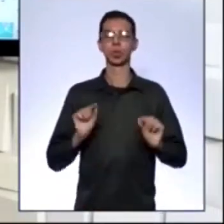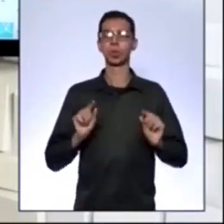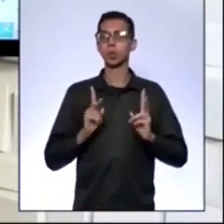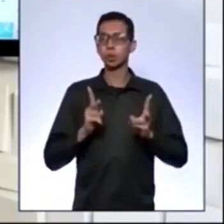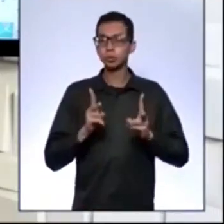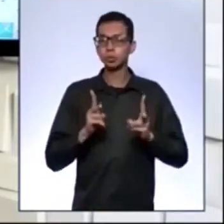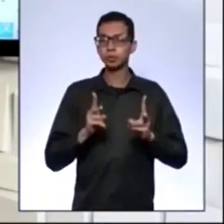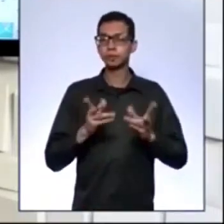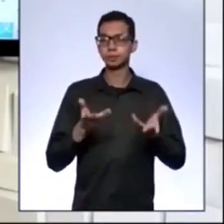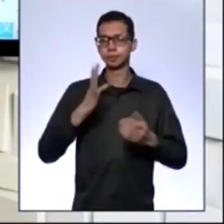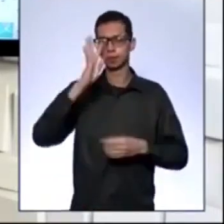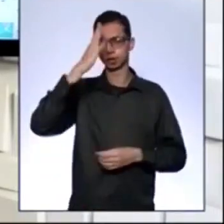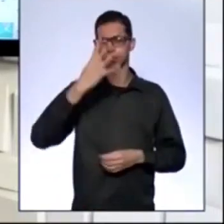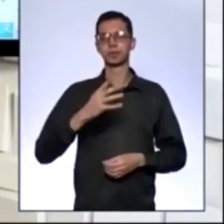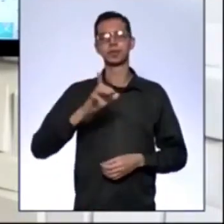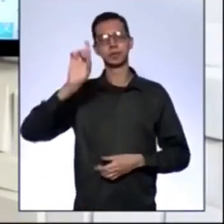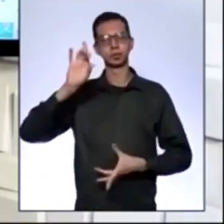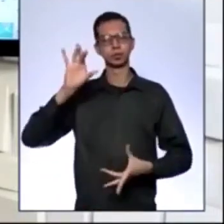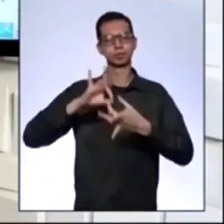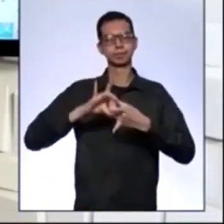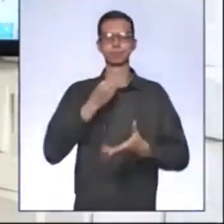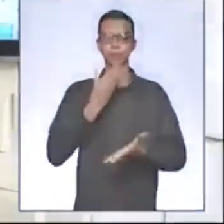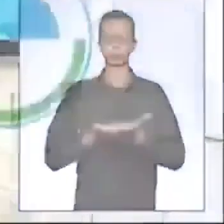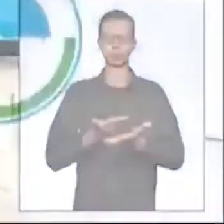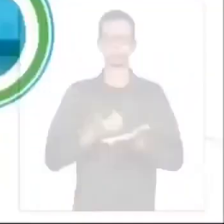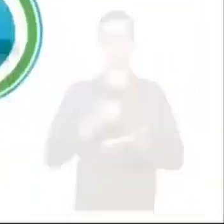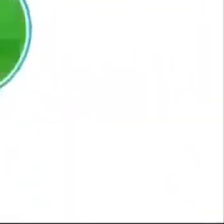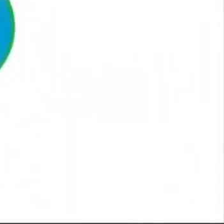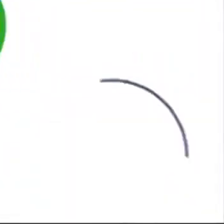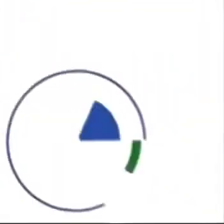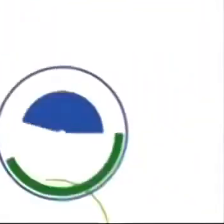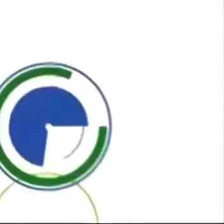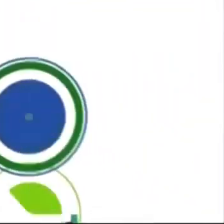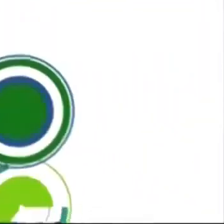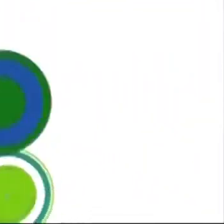fica com Deus Bons estudos gente é nós